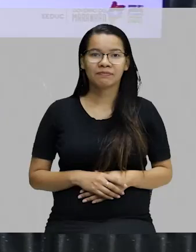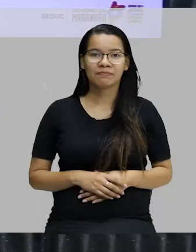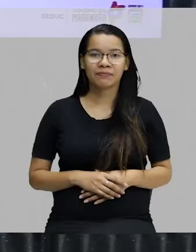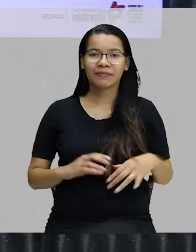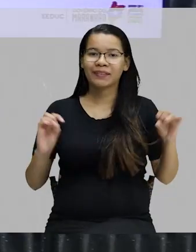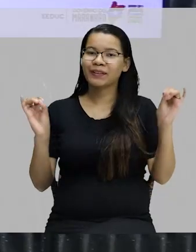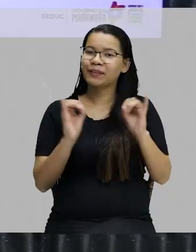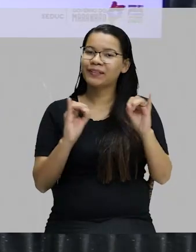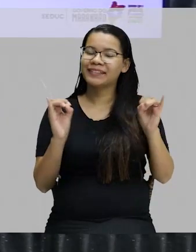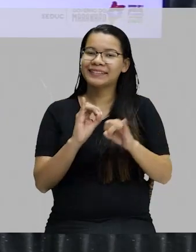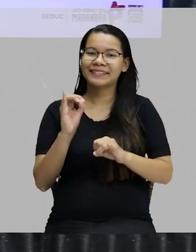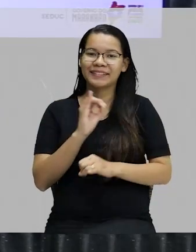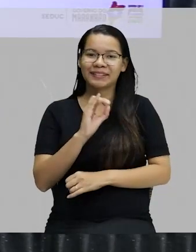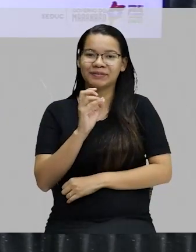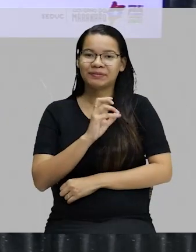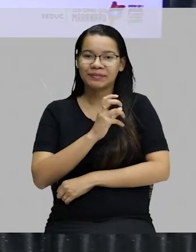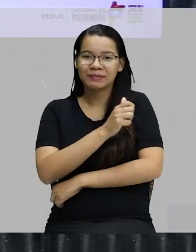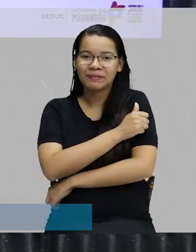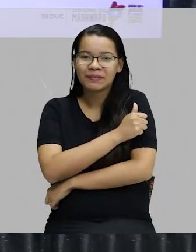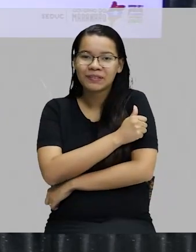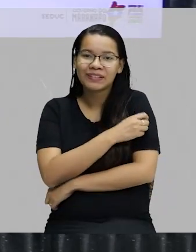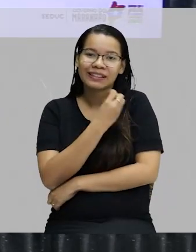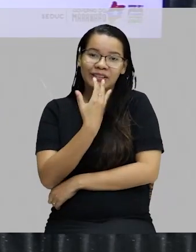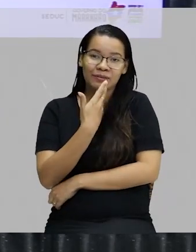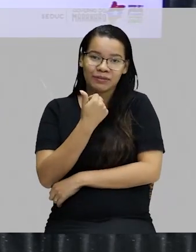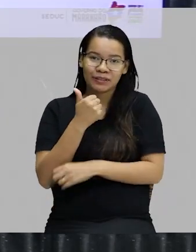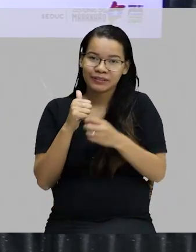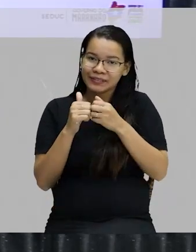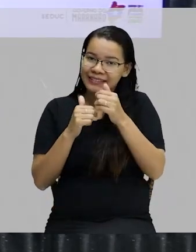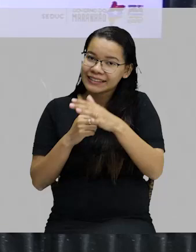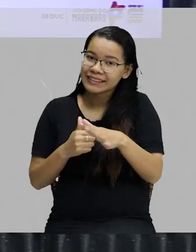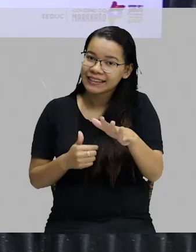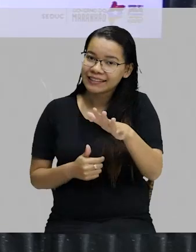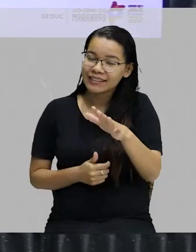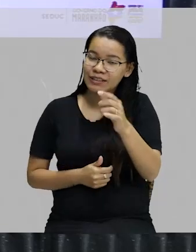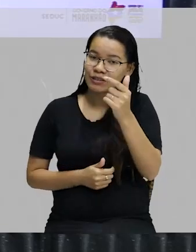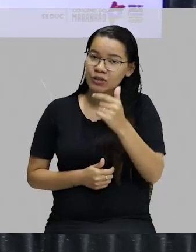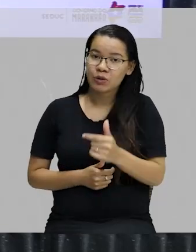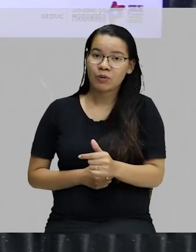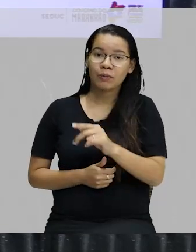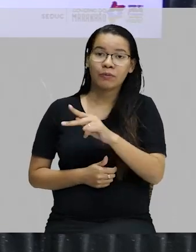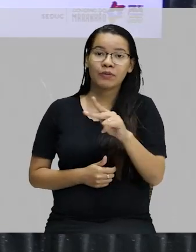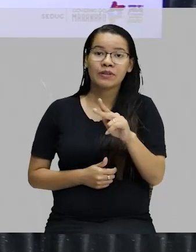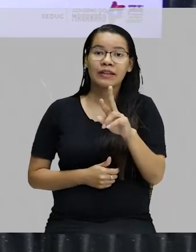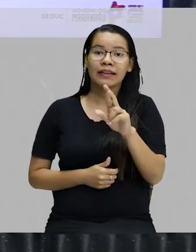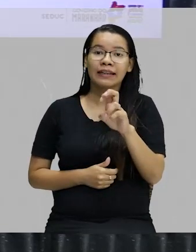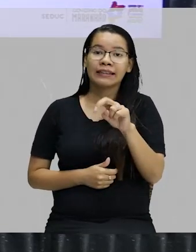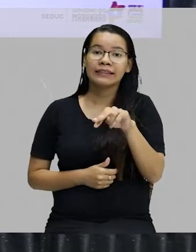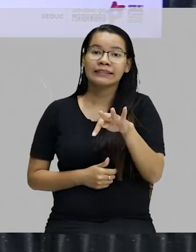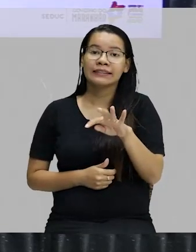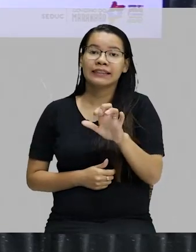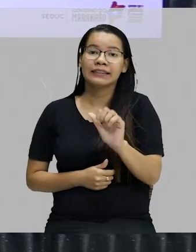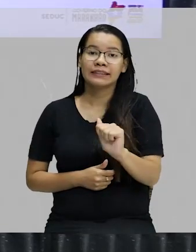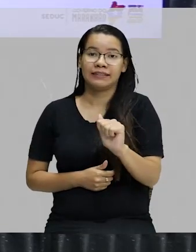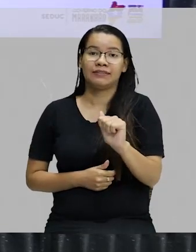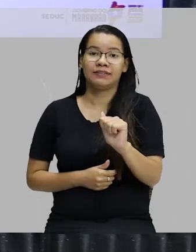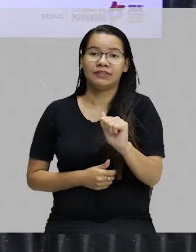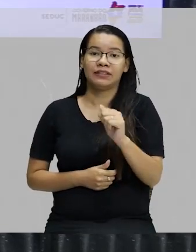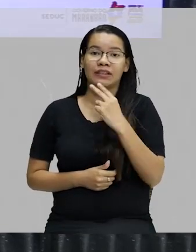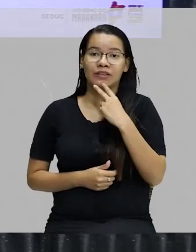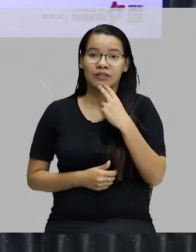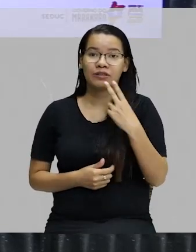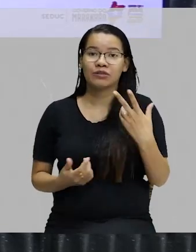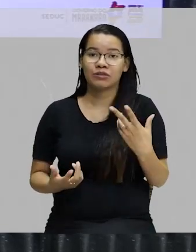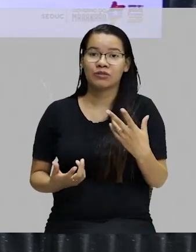E aí, meus amores, tudo bem com vocês? Eu sou a professora Renata Fex, sou professora de matemática da plataforma Gonçalves Dias e hoje nós